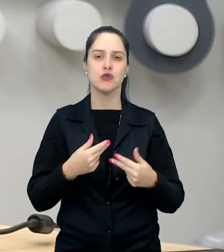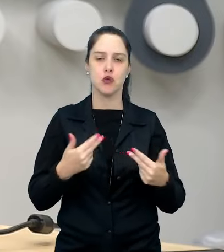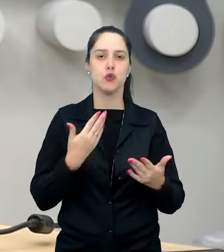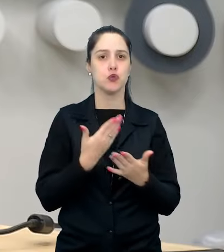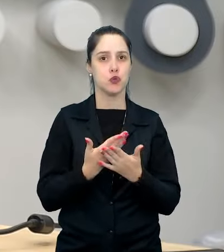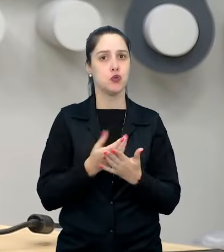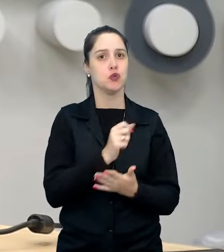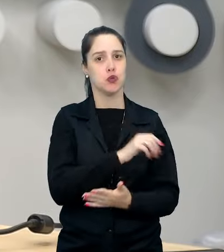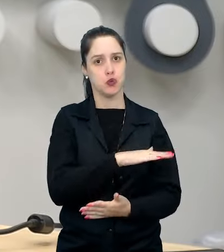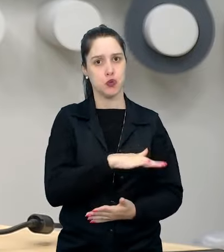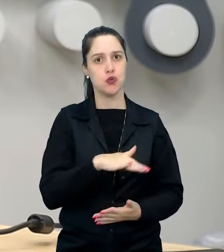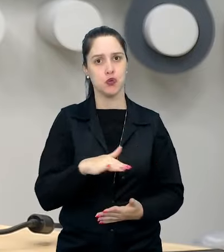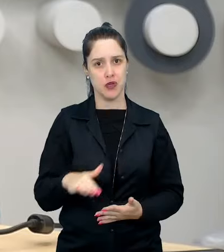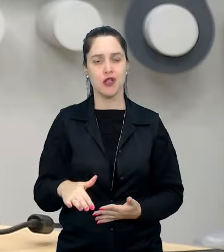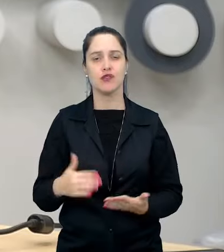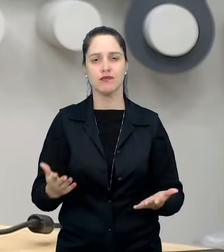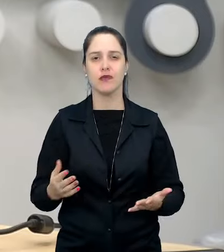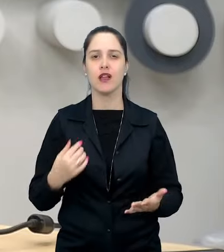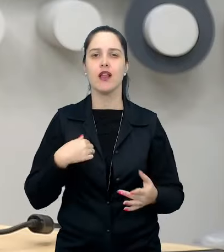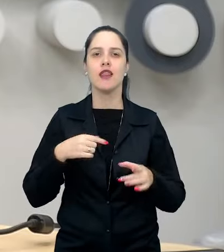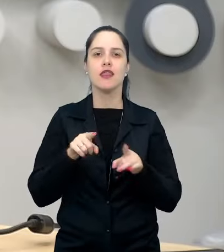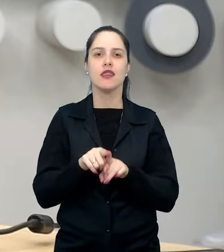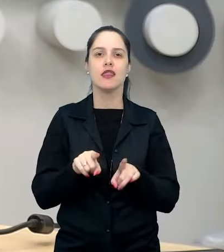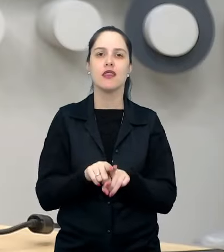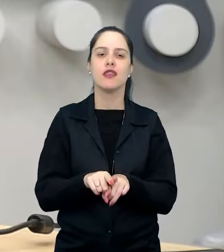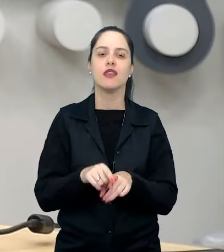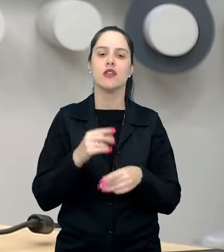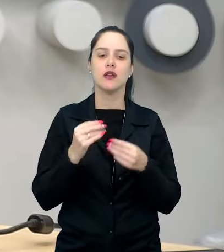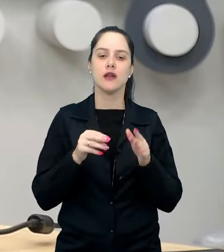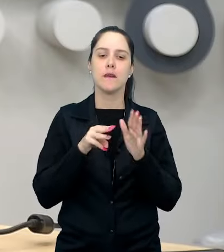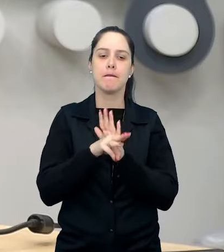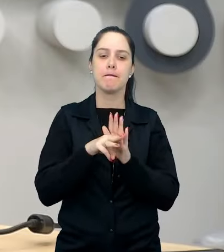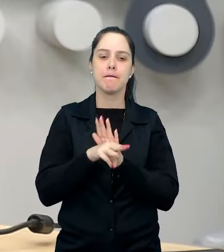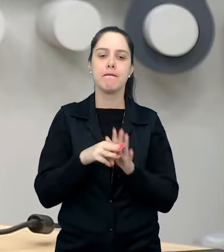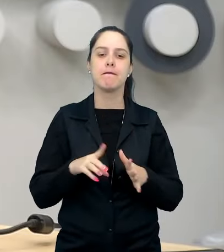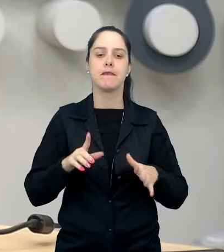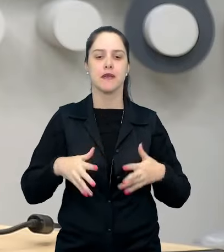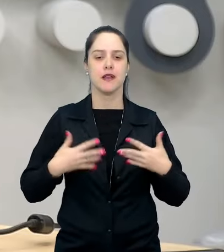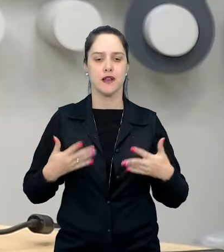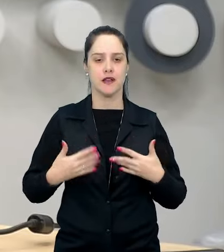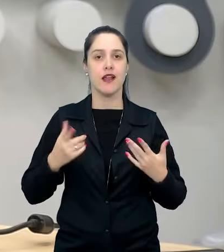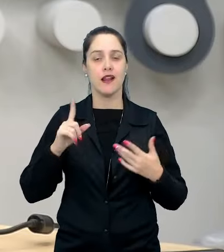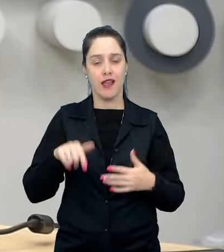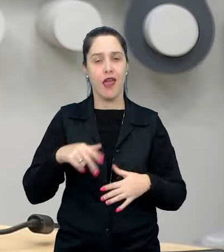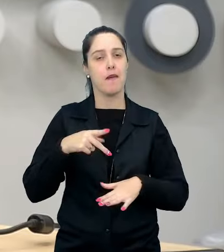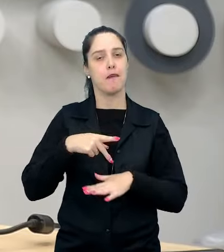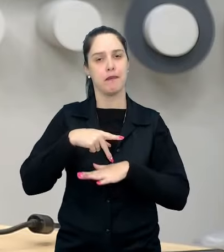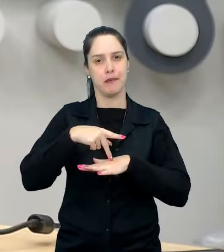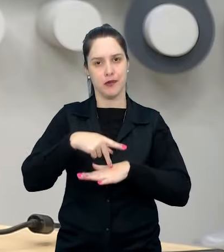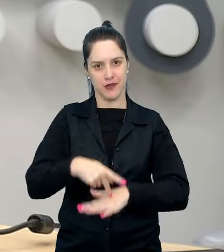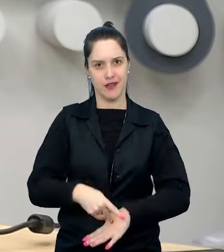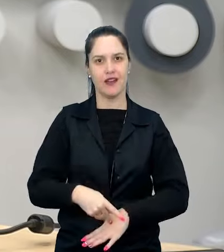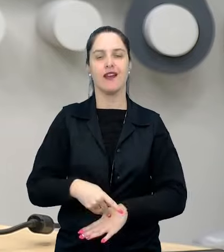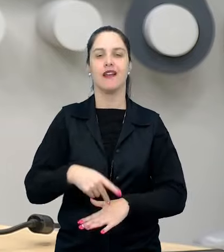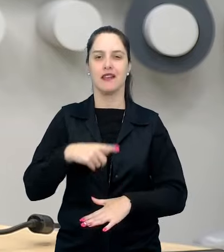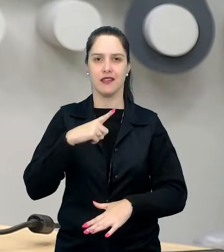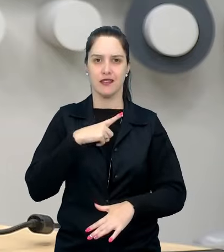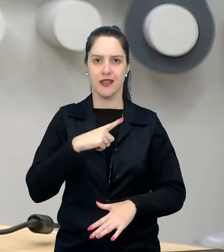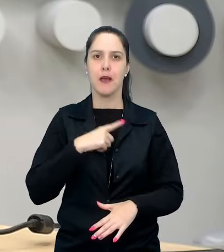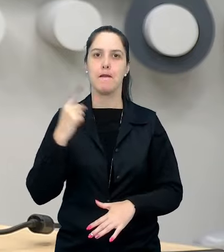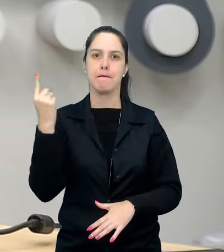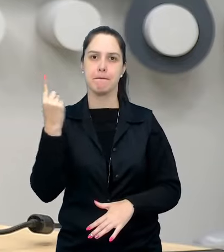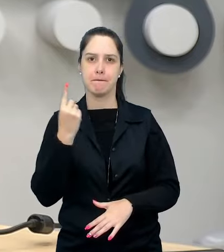estudante, né? Lembrando que ele, dentro dessas metodologias ativas, ele é protagonista, né? Então o